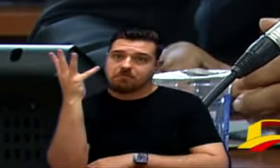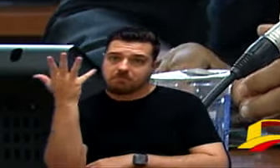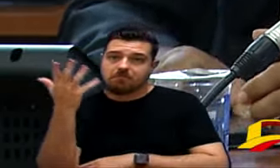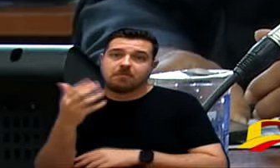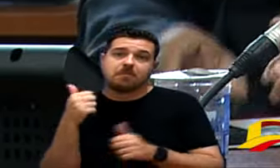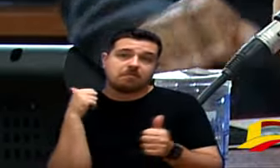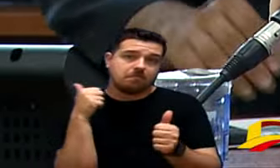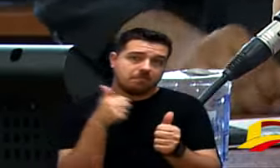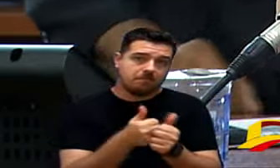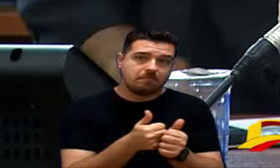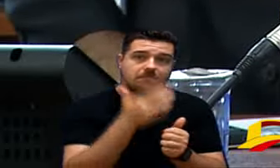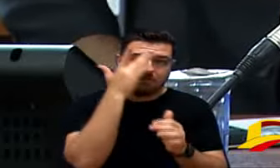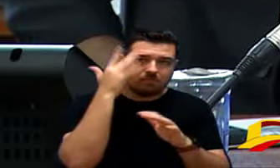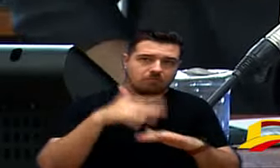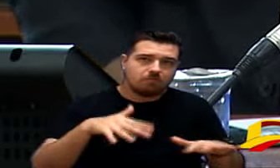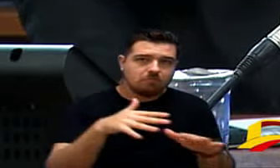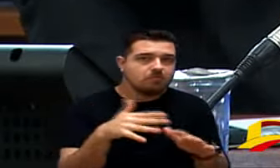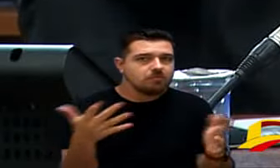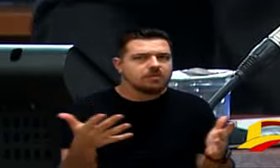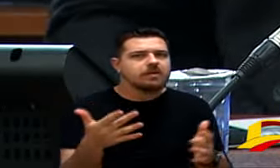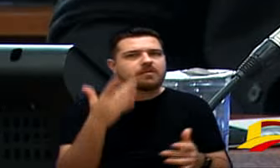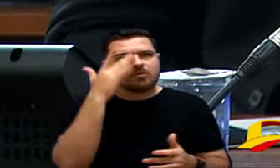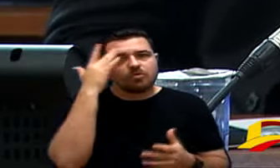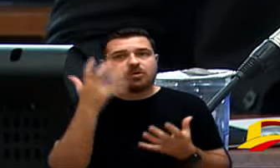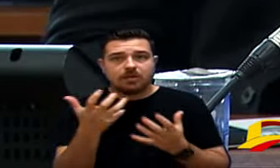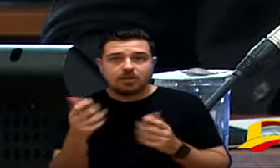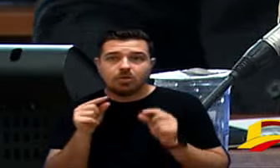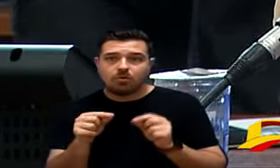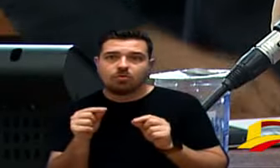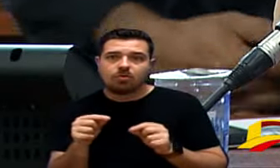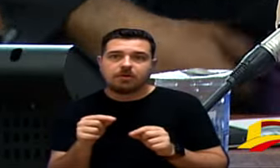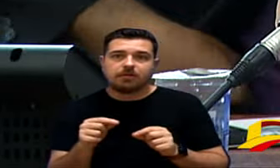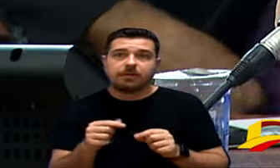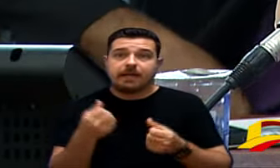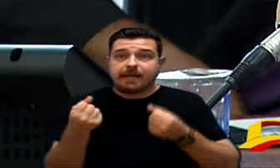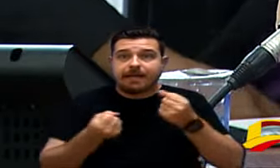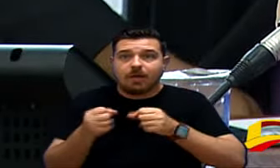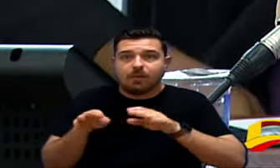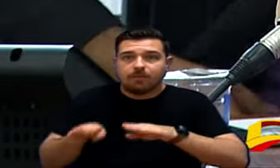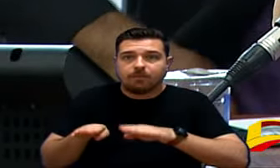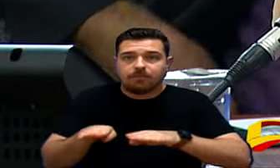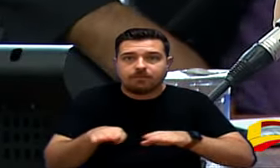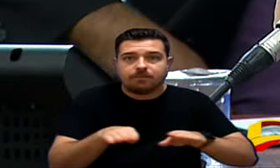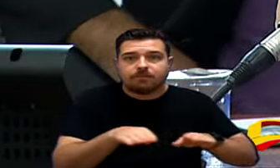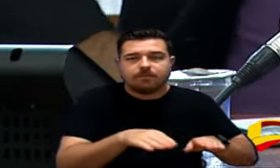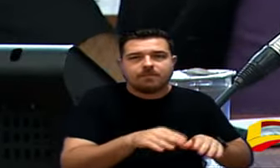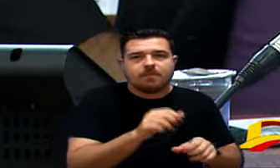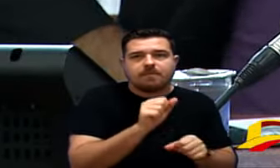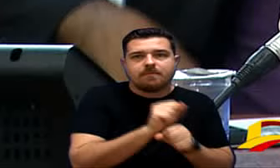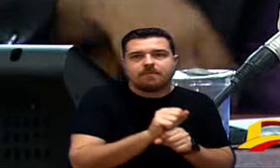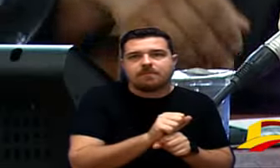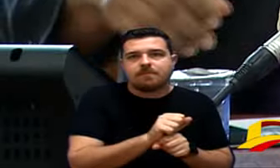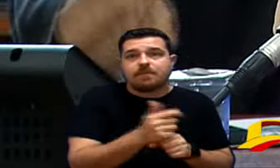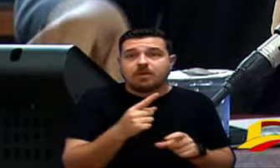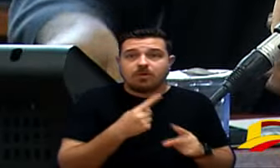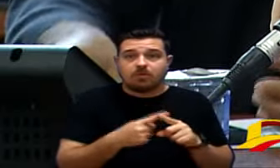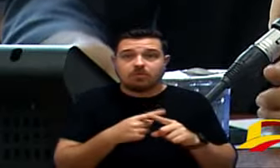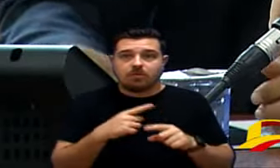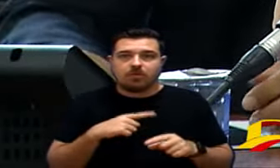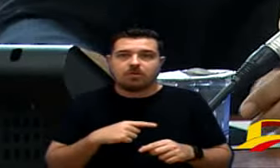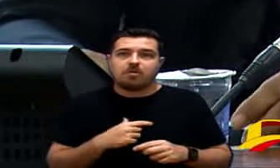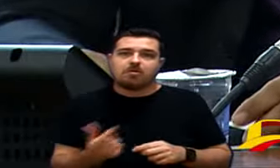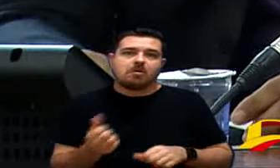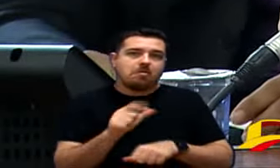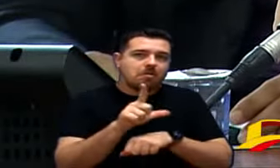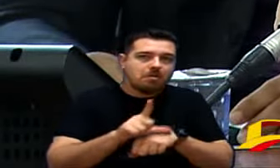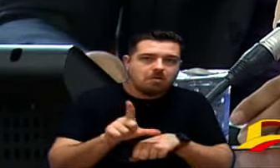é perto da comunidade que as pessoas estão querendo colocar carros tornar estacionamento porque tem um comércio tem